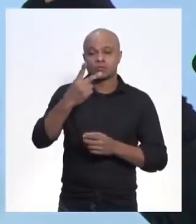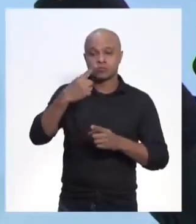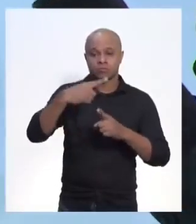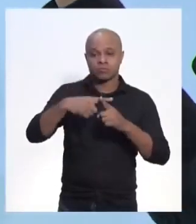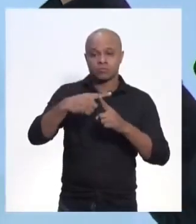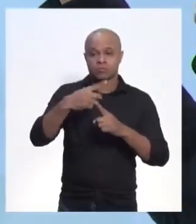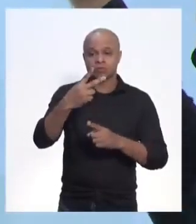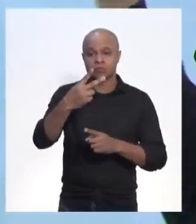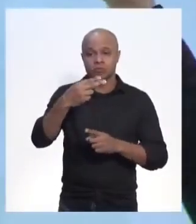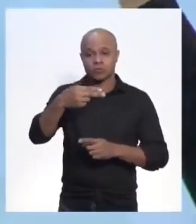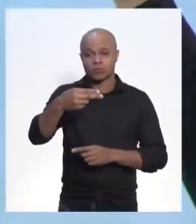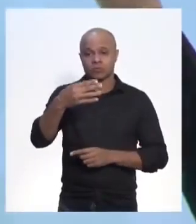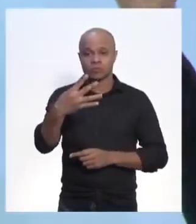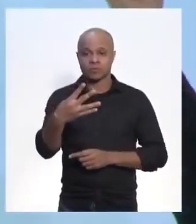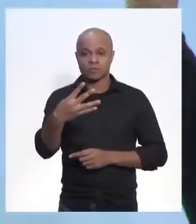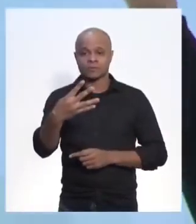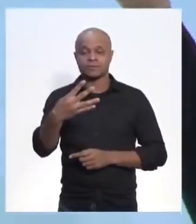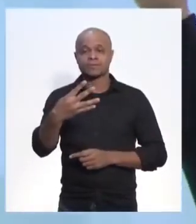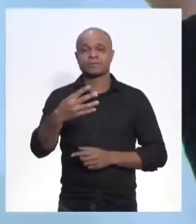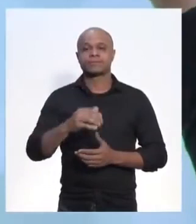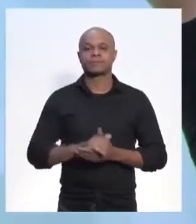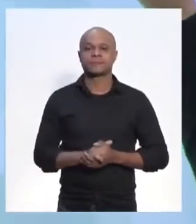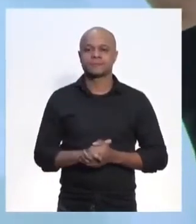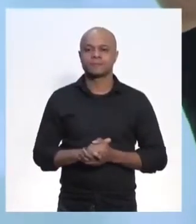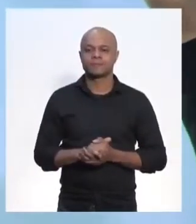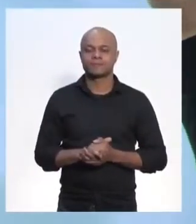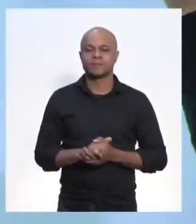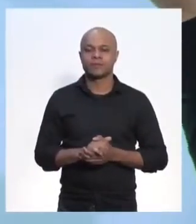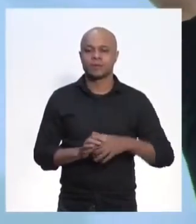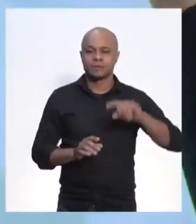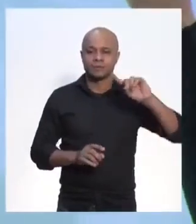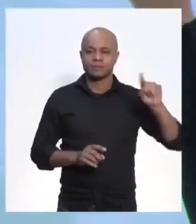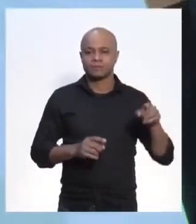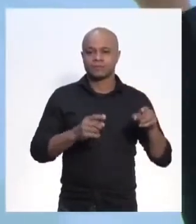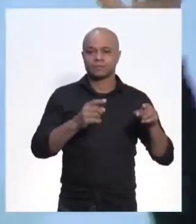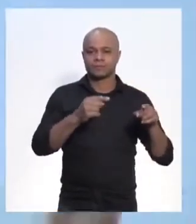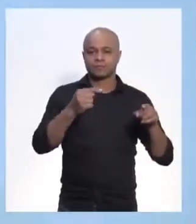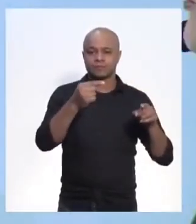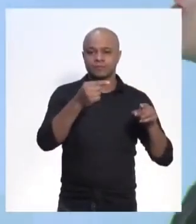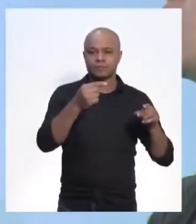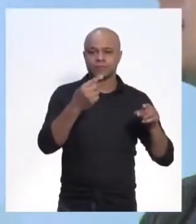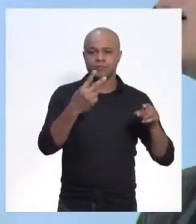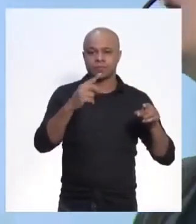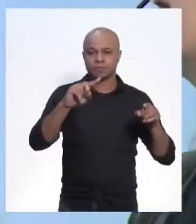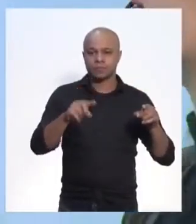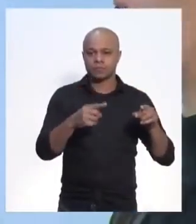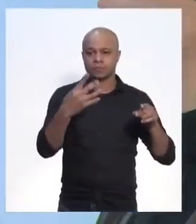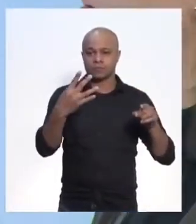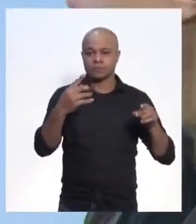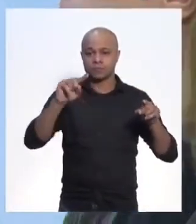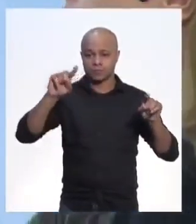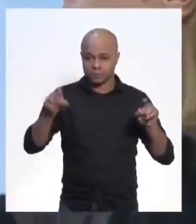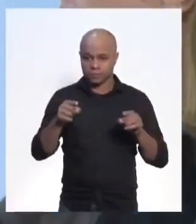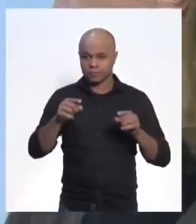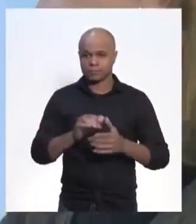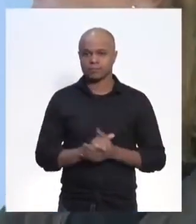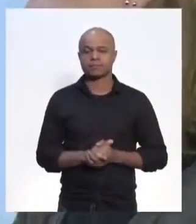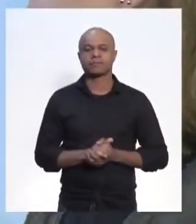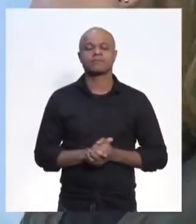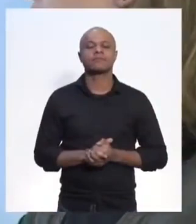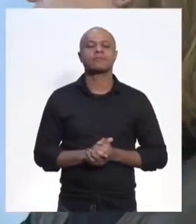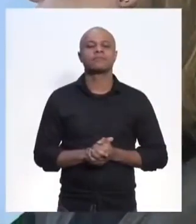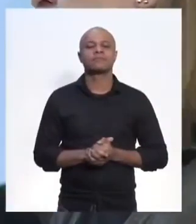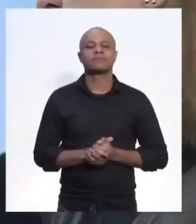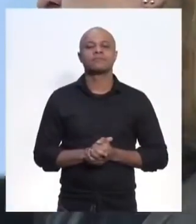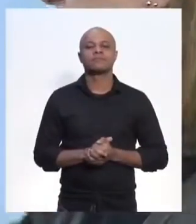2, 4. Formamos o par ordenado -2 e 4, -2 no x e 4 no y. Agora,